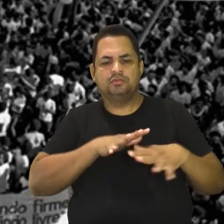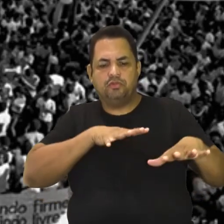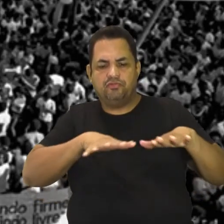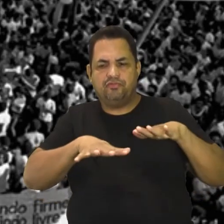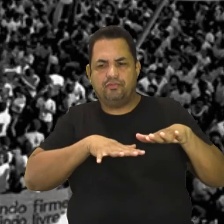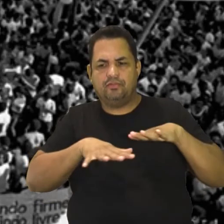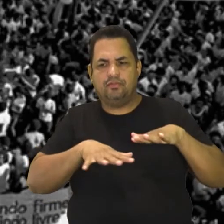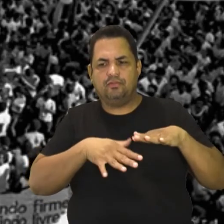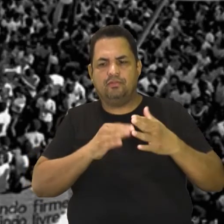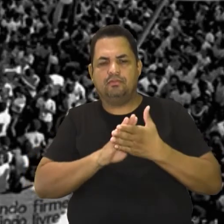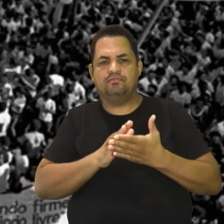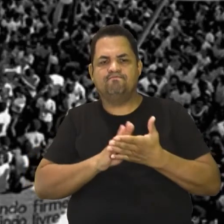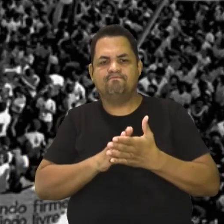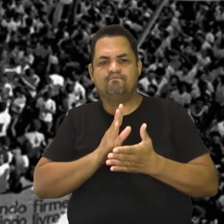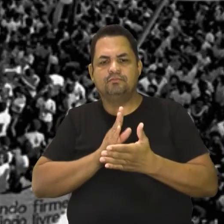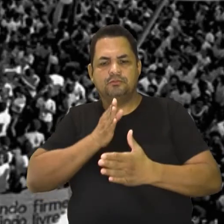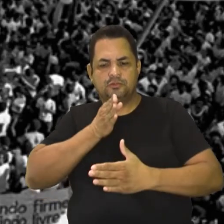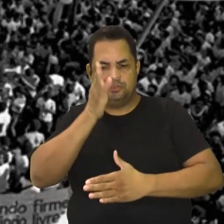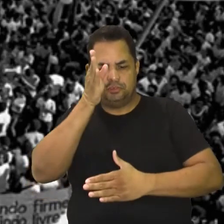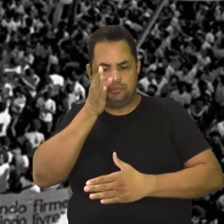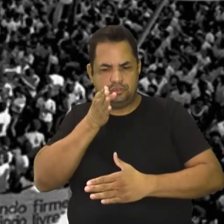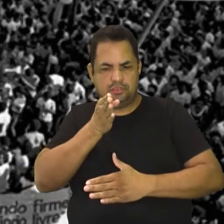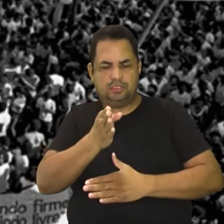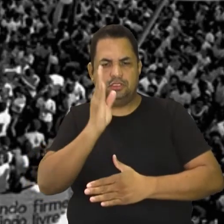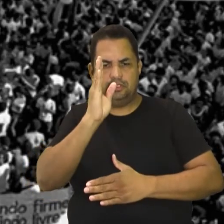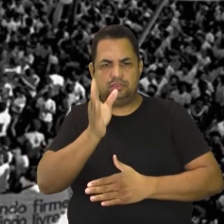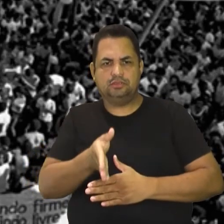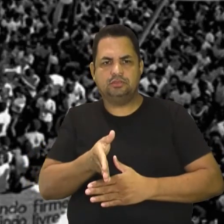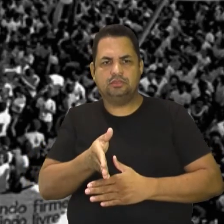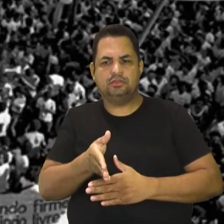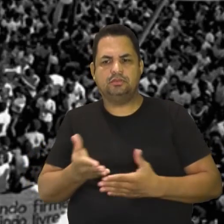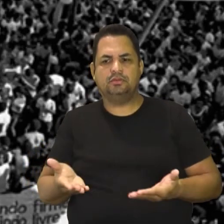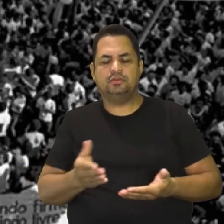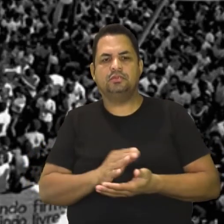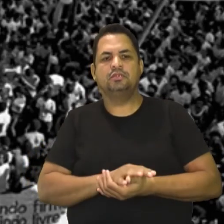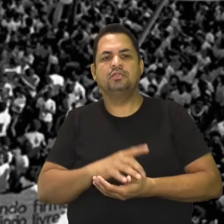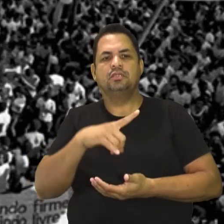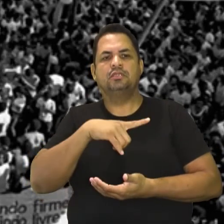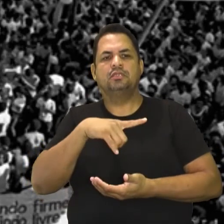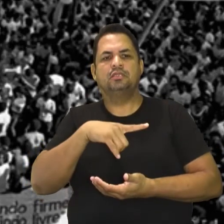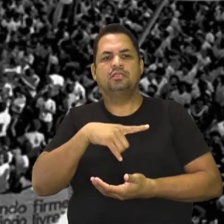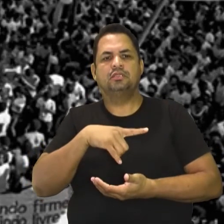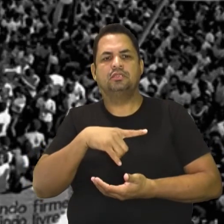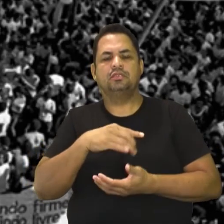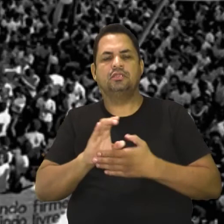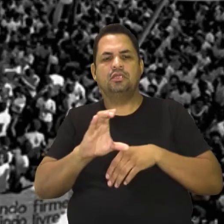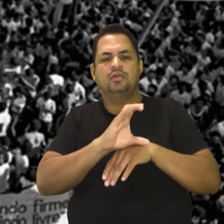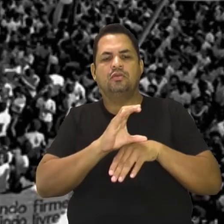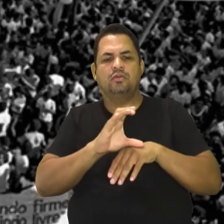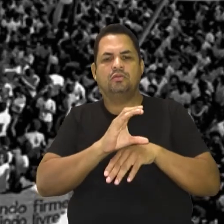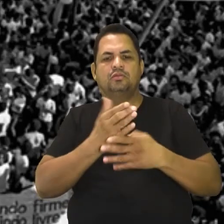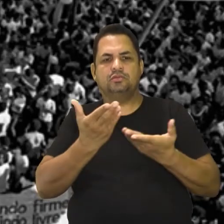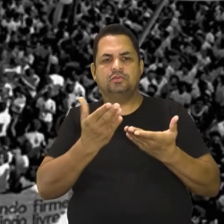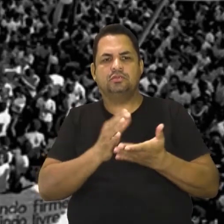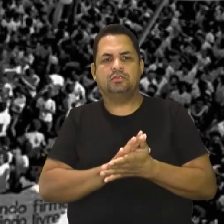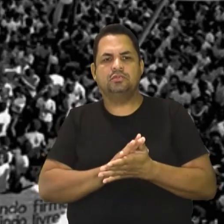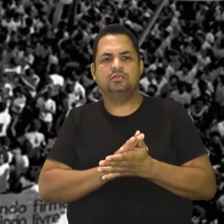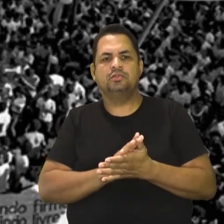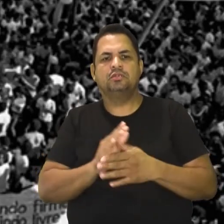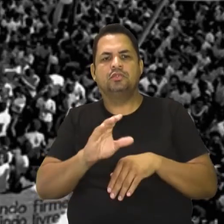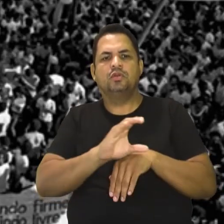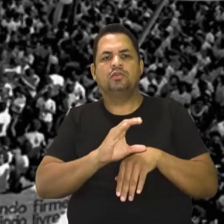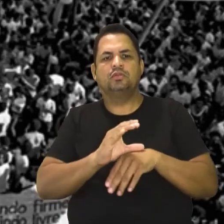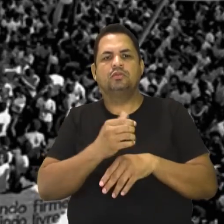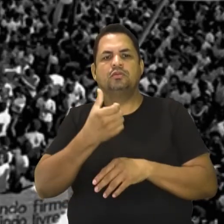mobilização. Diretas já. Tinha uma emenda, a Constituição que estava em vigor naquele momento era a Constituição